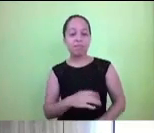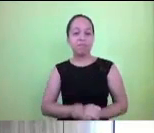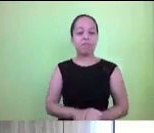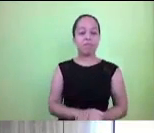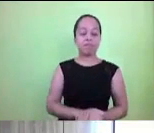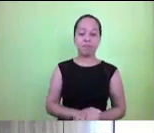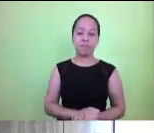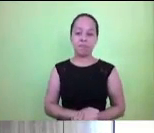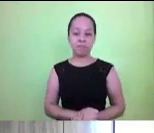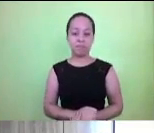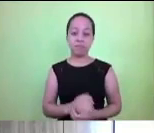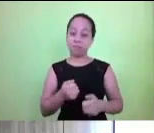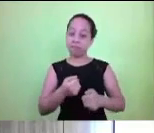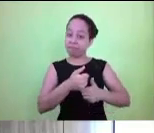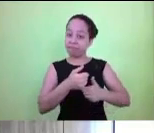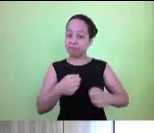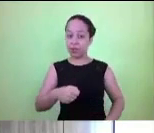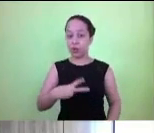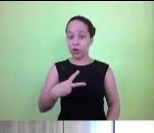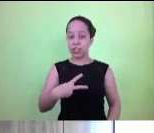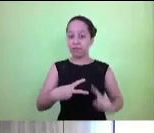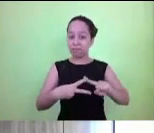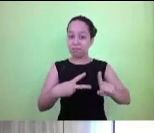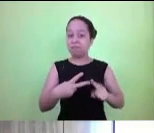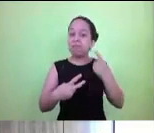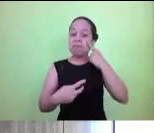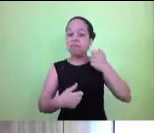Vamos gerar a lista.